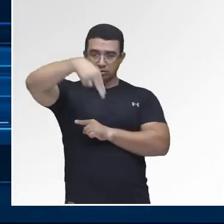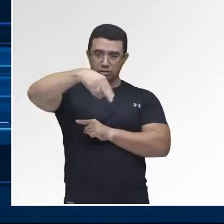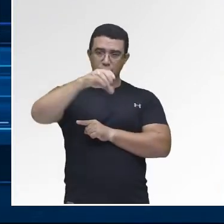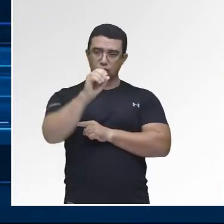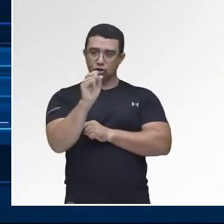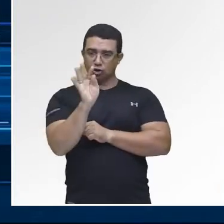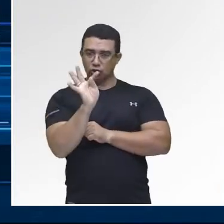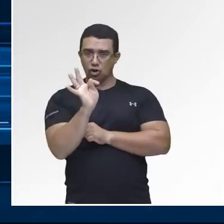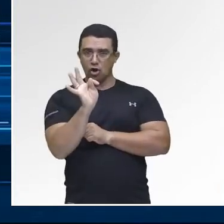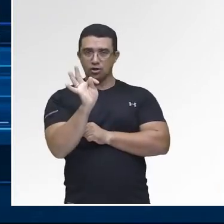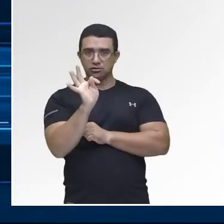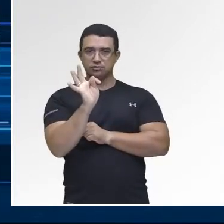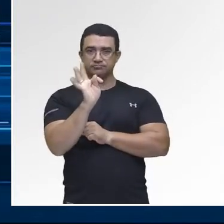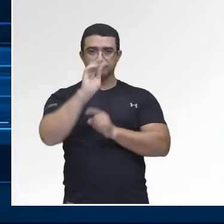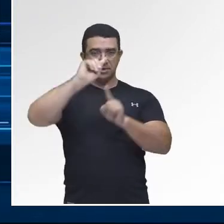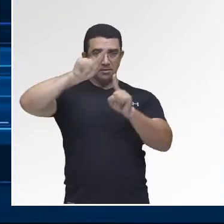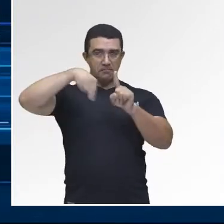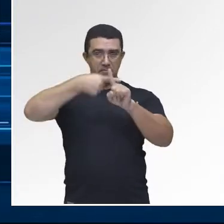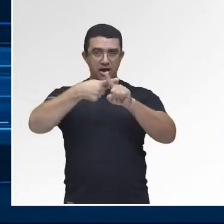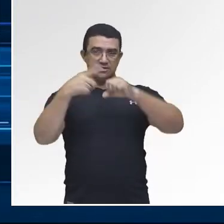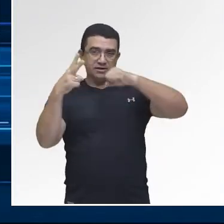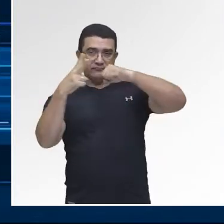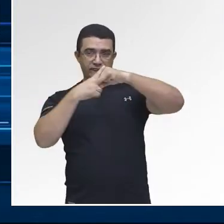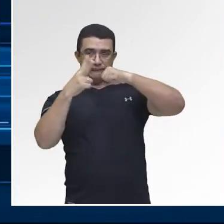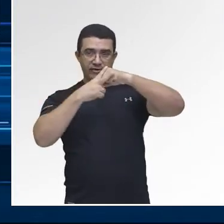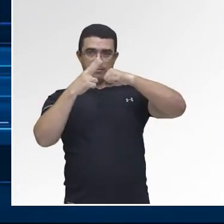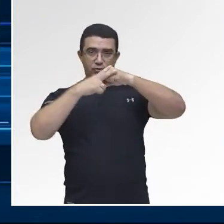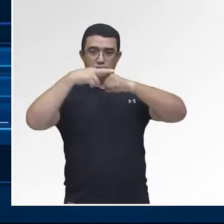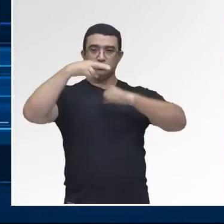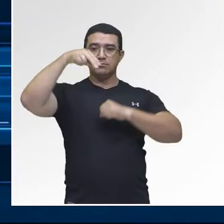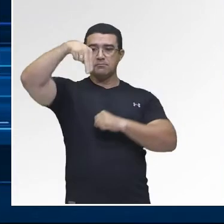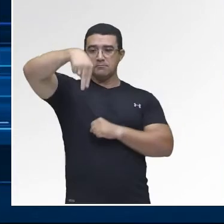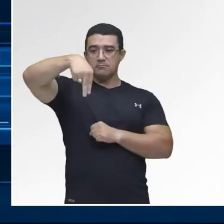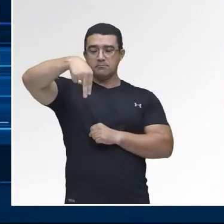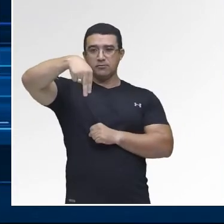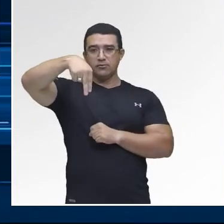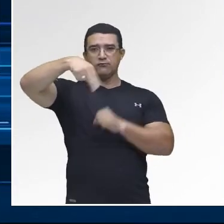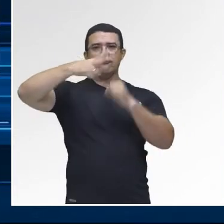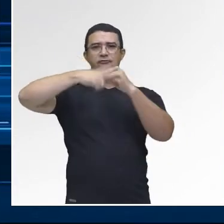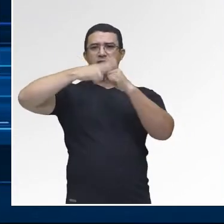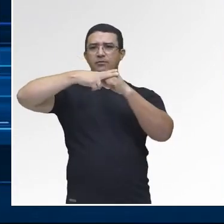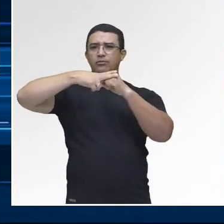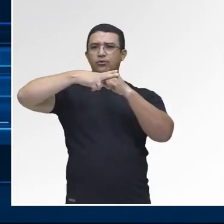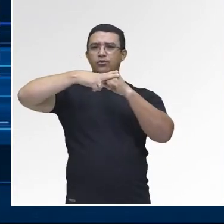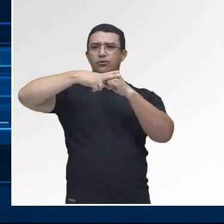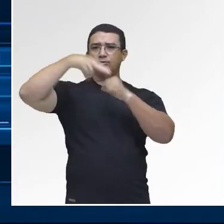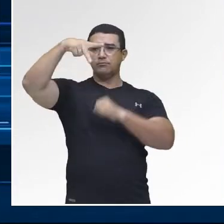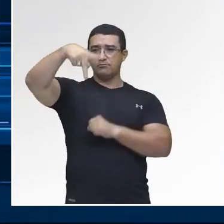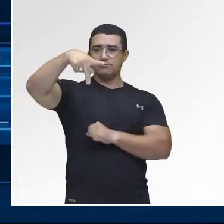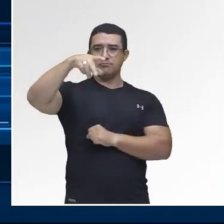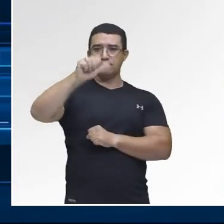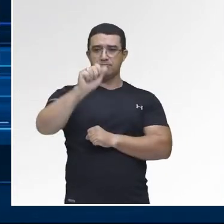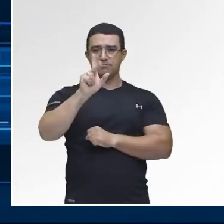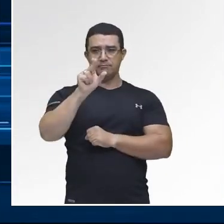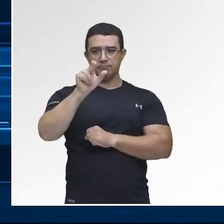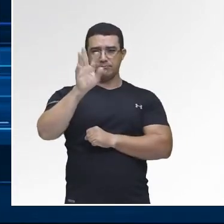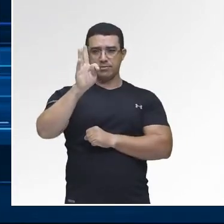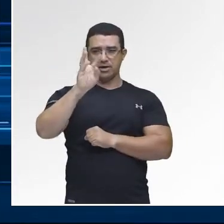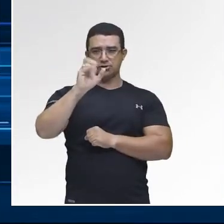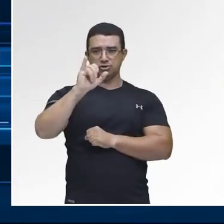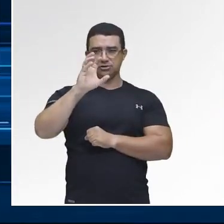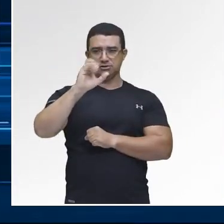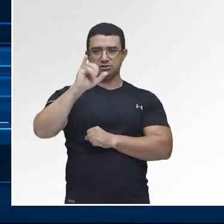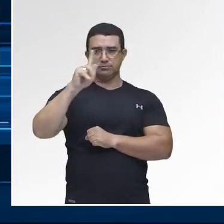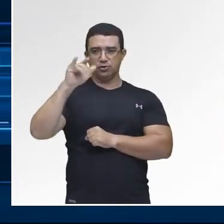foi acrescido nas frases negativas, e o particípio, past participle, do verbo principal. Olha